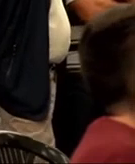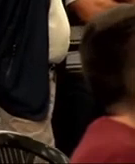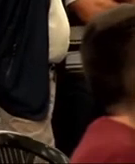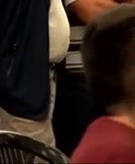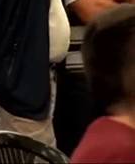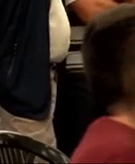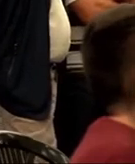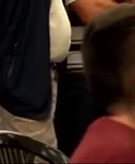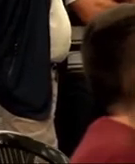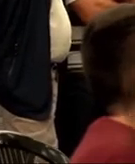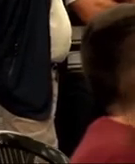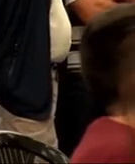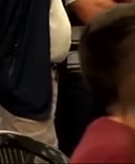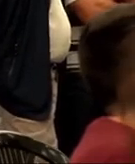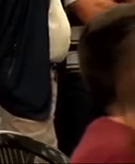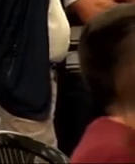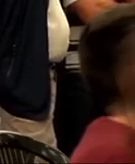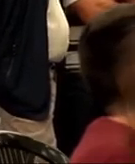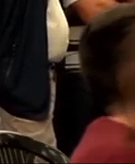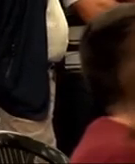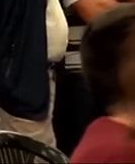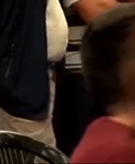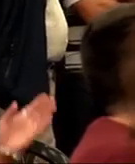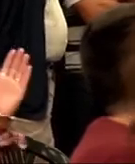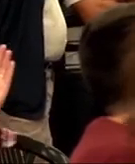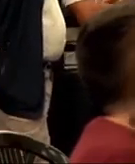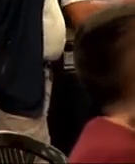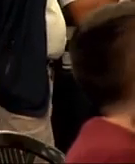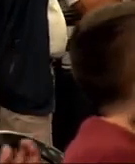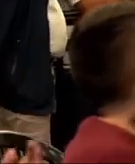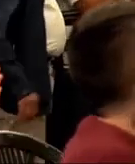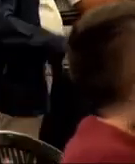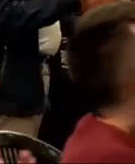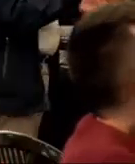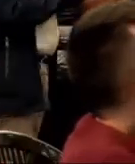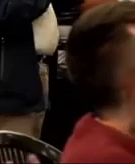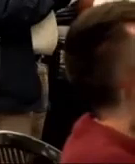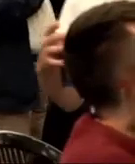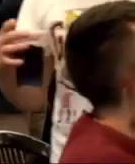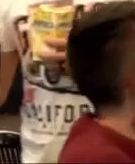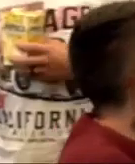MST, o companheiro João Paulo.